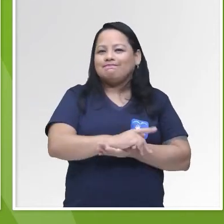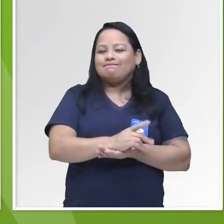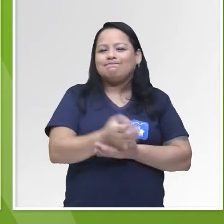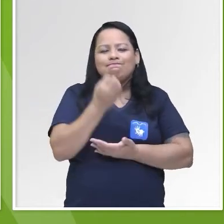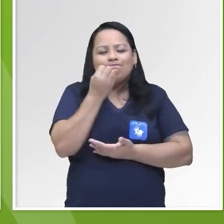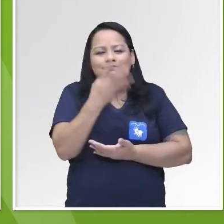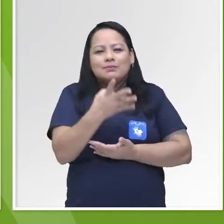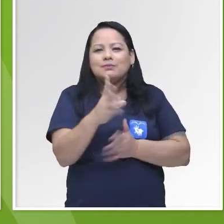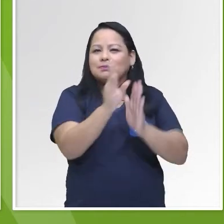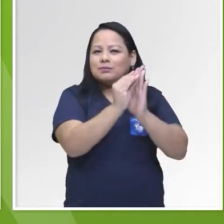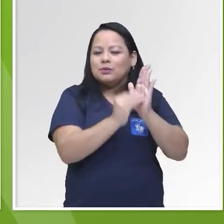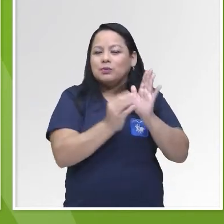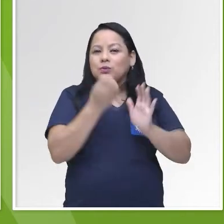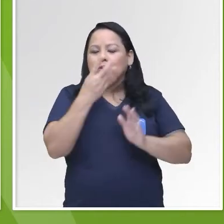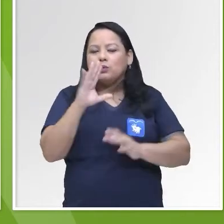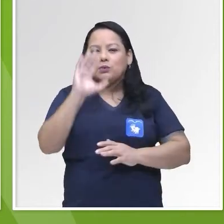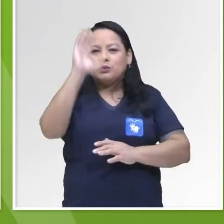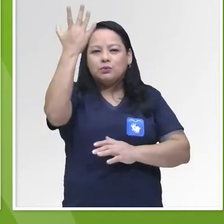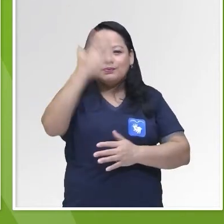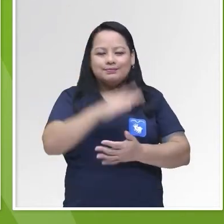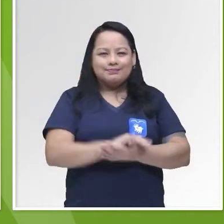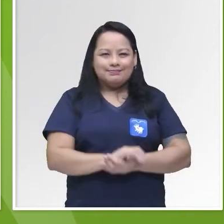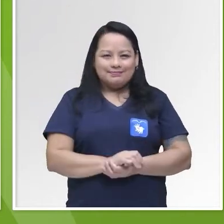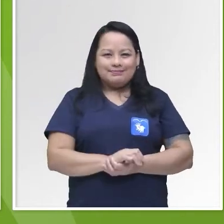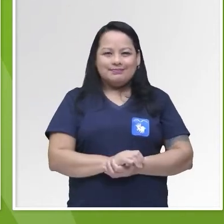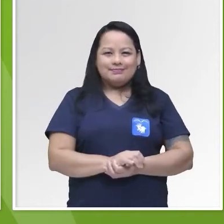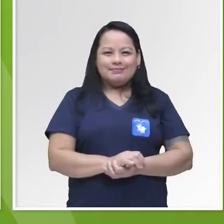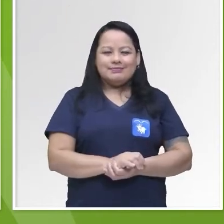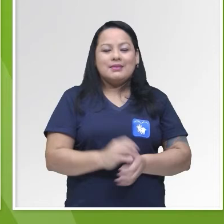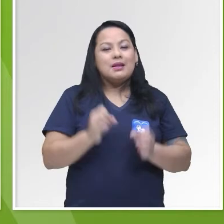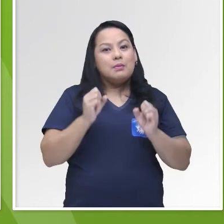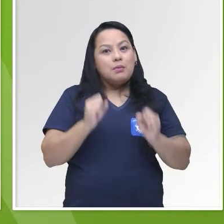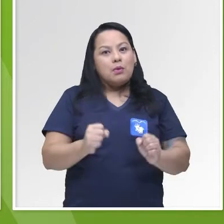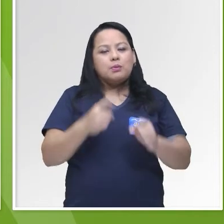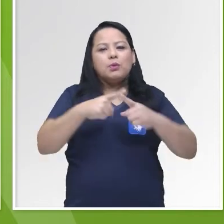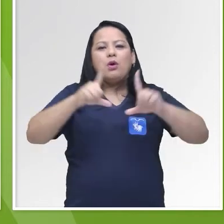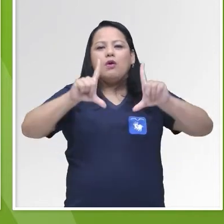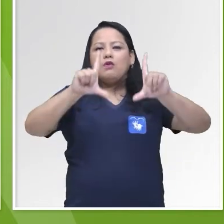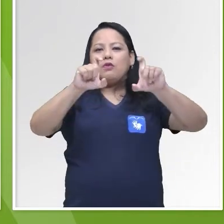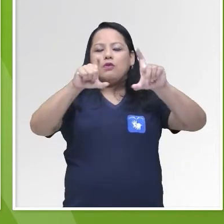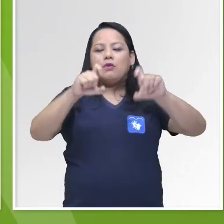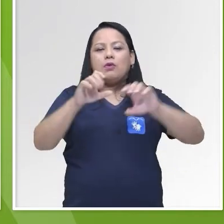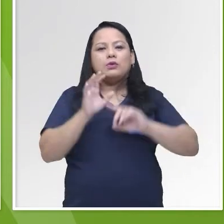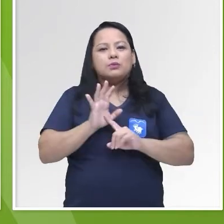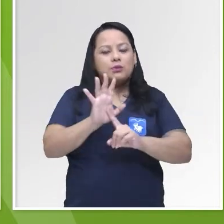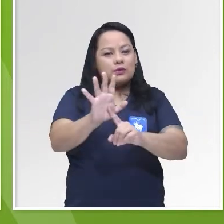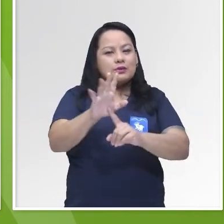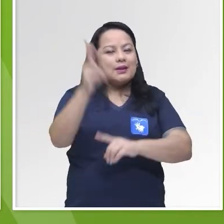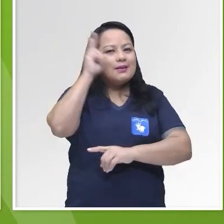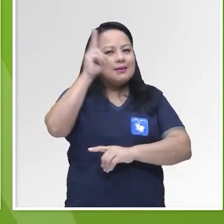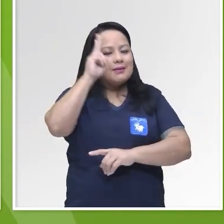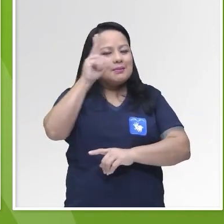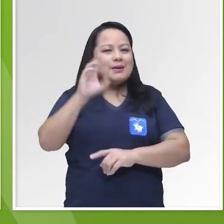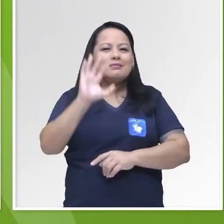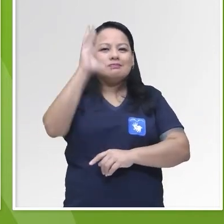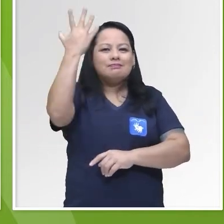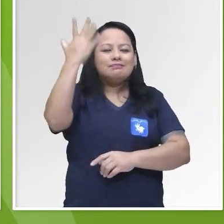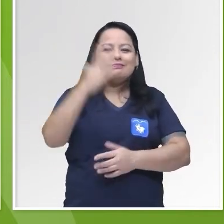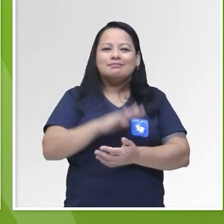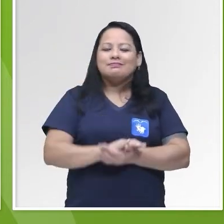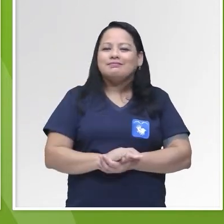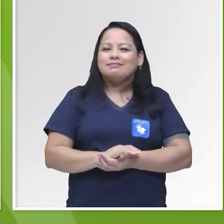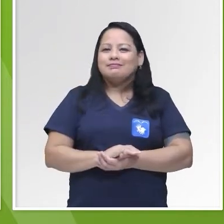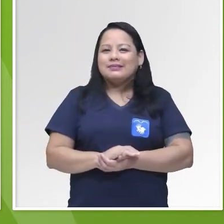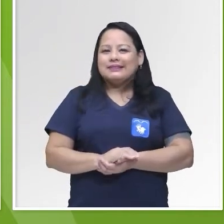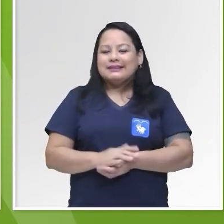bacanas ocorreram e a gente pôde, através dessas fotos aí, lembrar desses momentos.